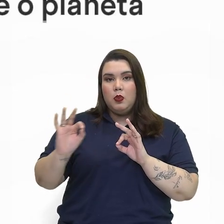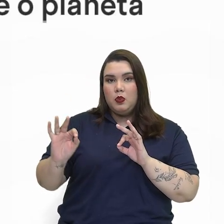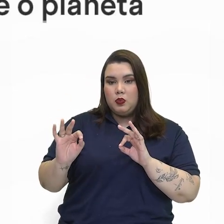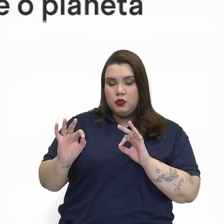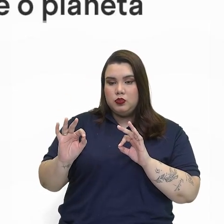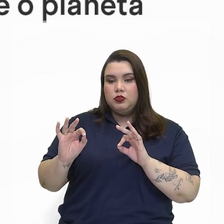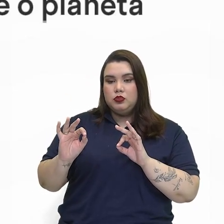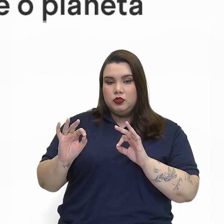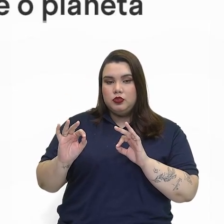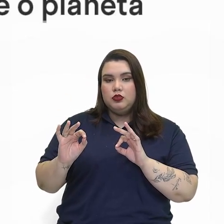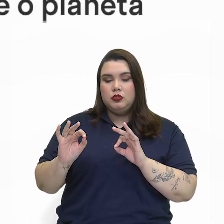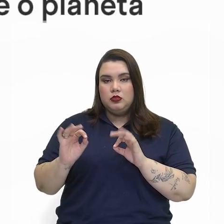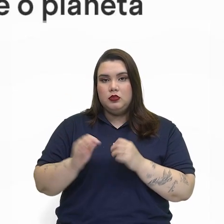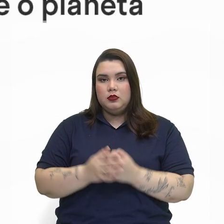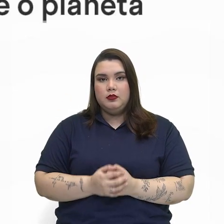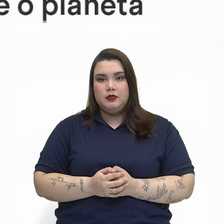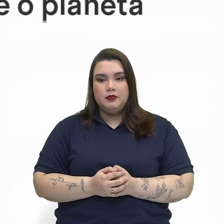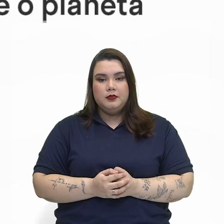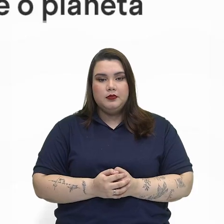entre